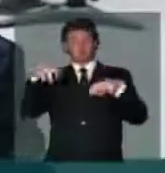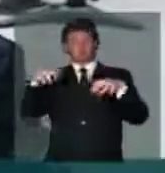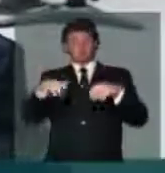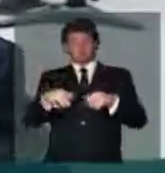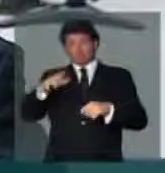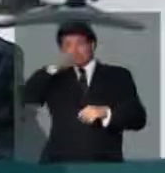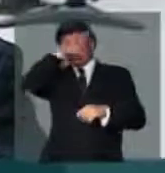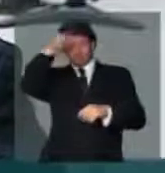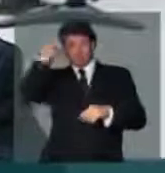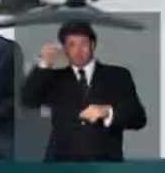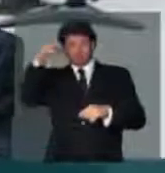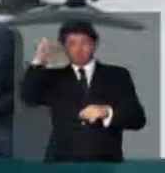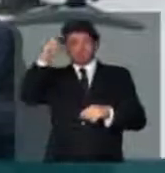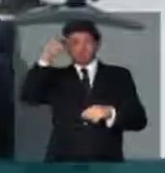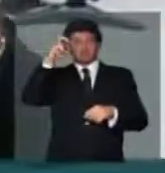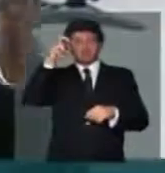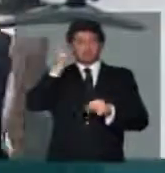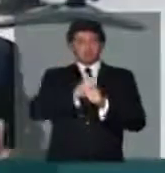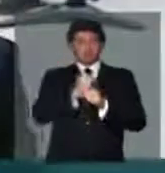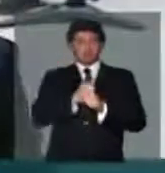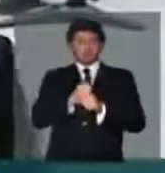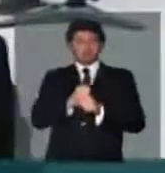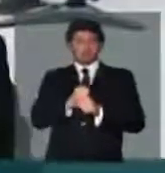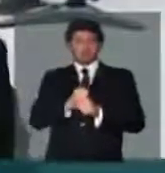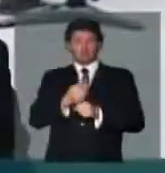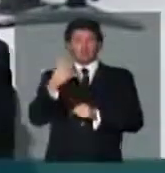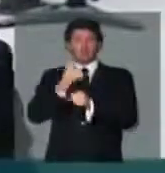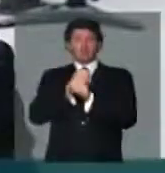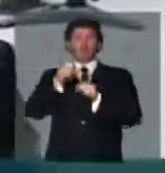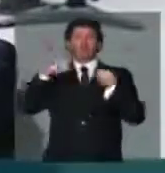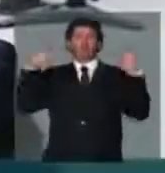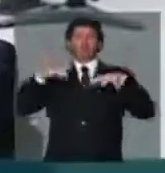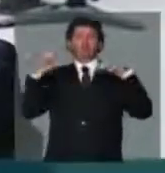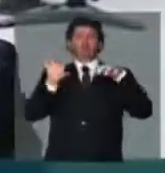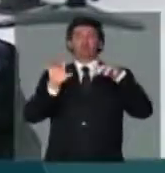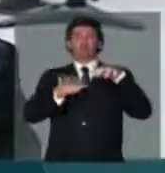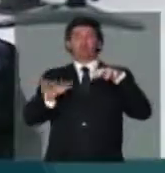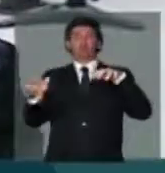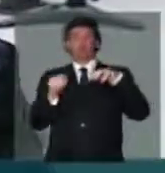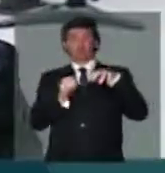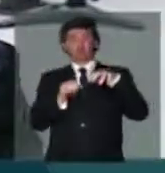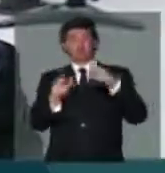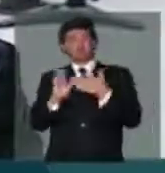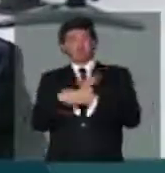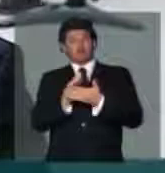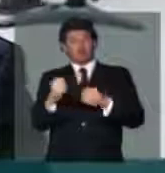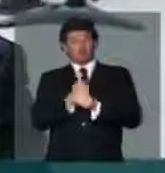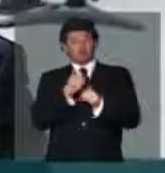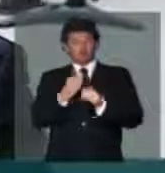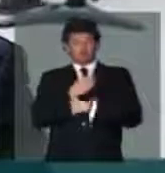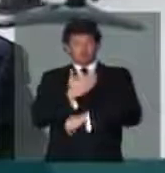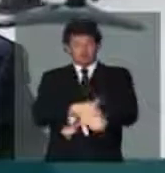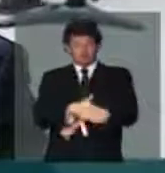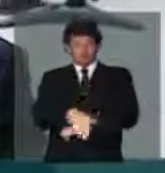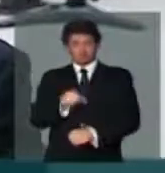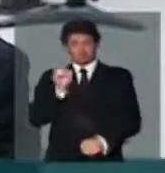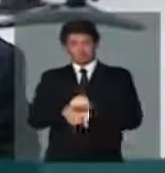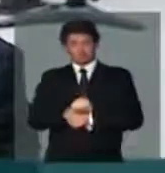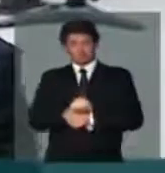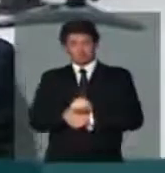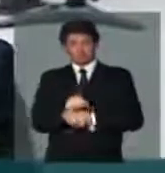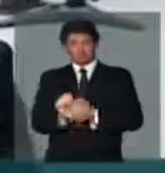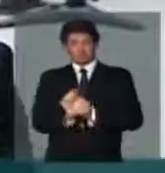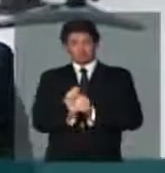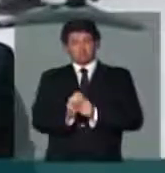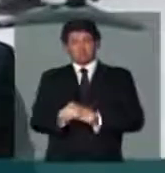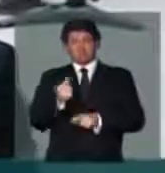Amazônia, nesses 5 anos, chove quase 4 anos, né? Tanto é que lá, algumas obras rodoviárias só se